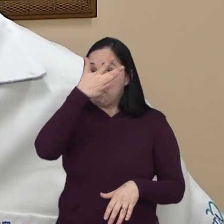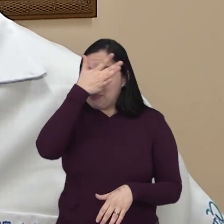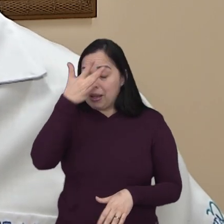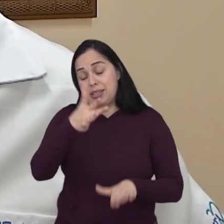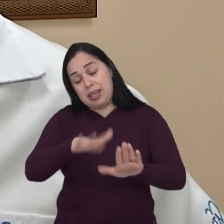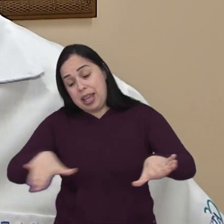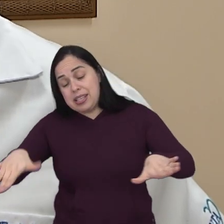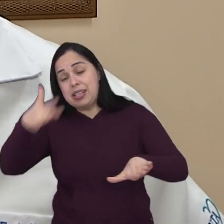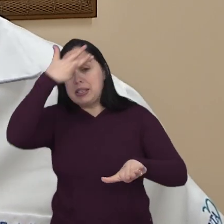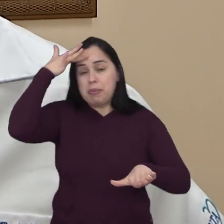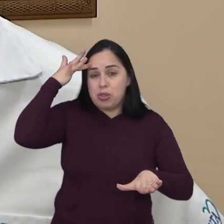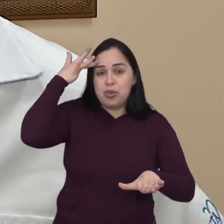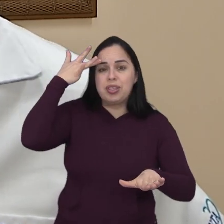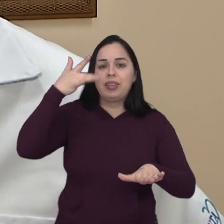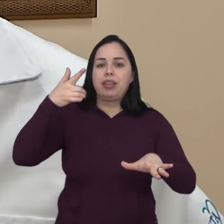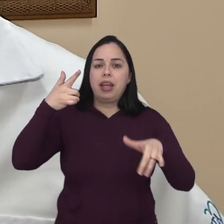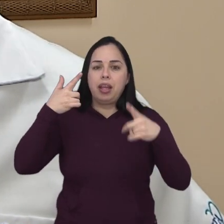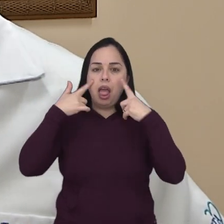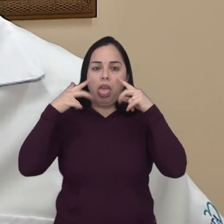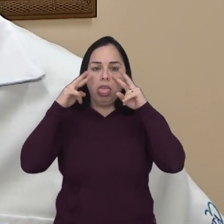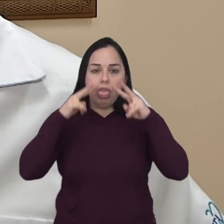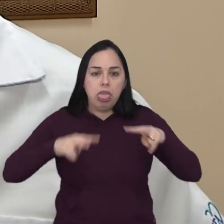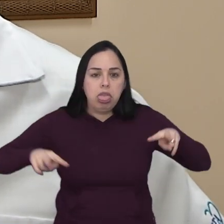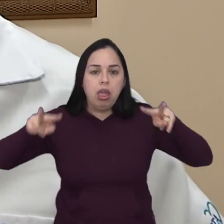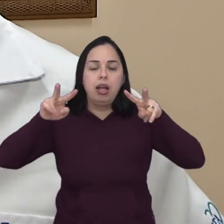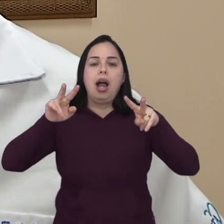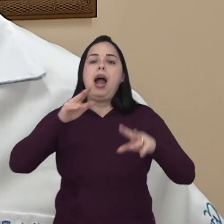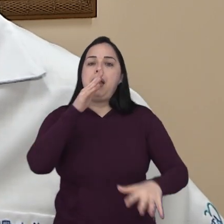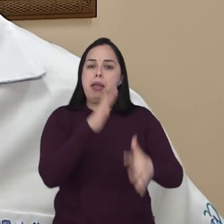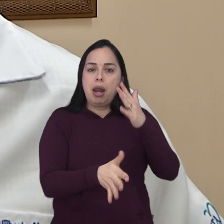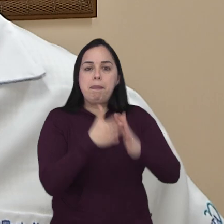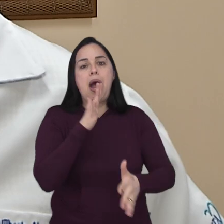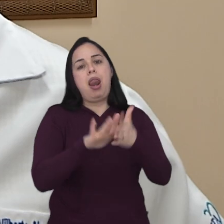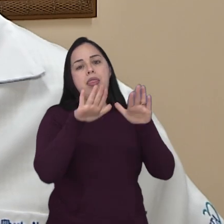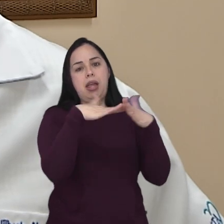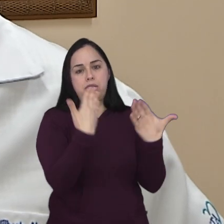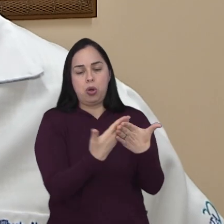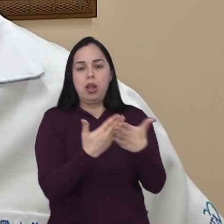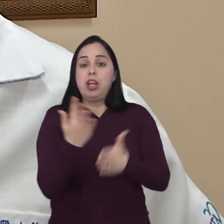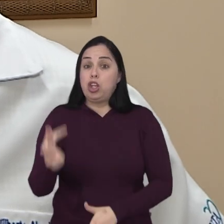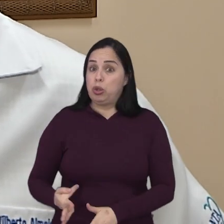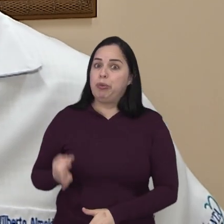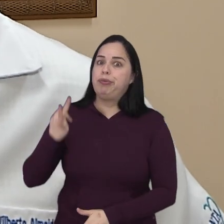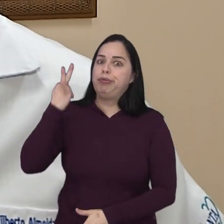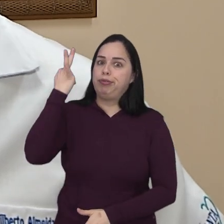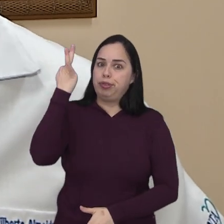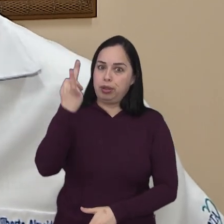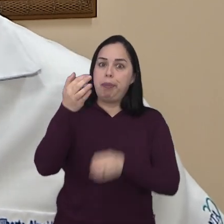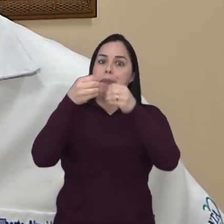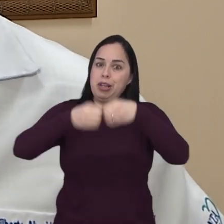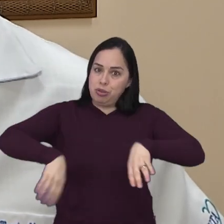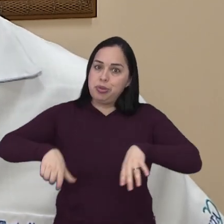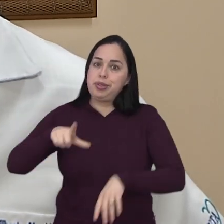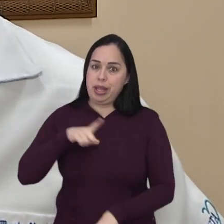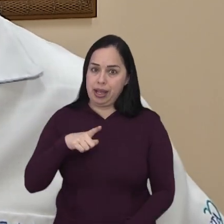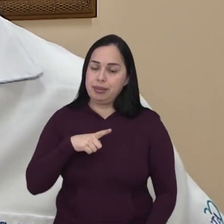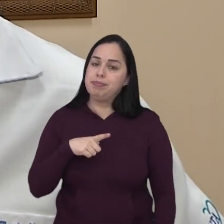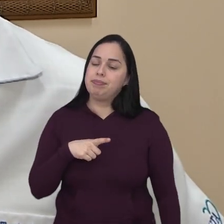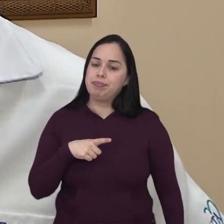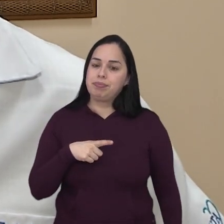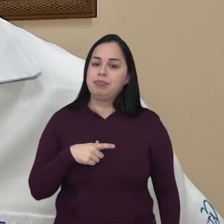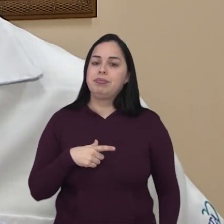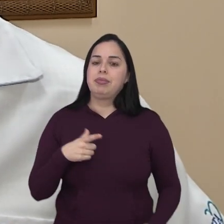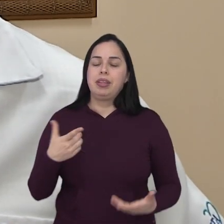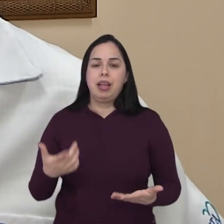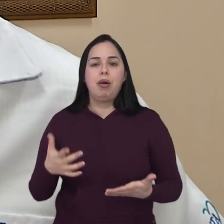criança que tem uma dificuldade visual, ela vai ter dificuldades na vida escolar dela, e isso para o futuro dela com certeza pode